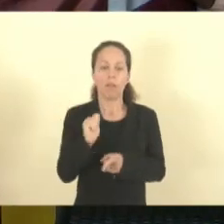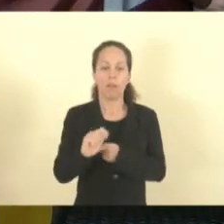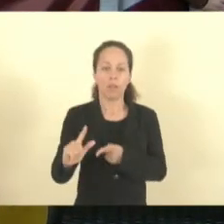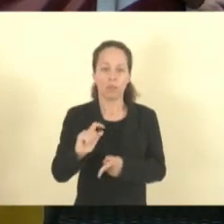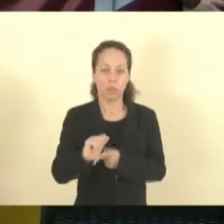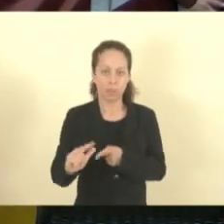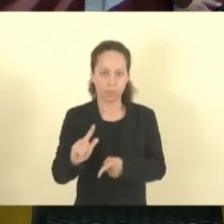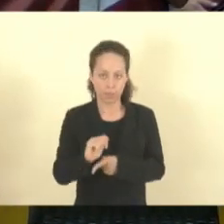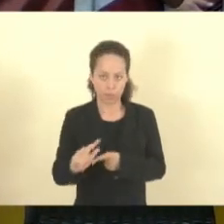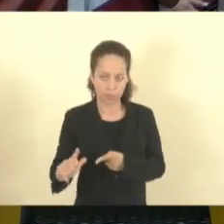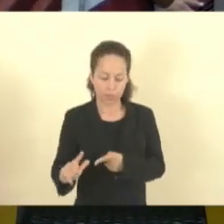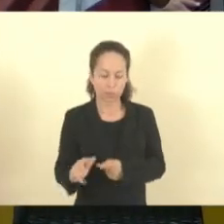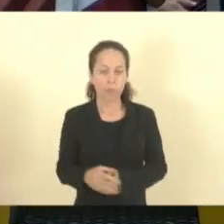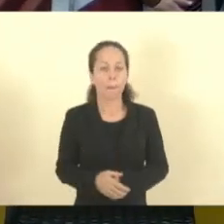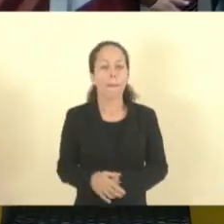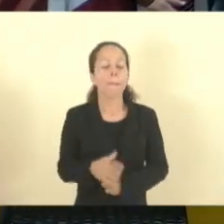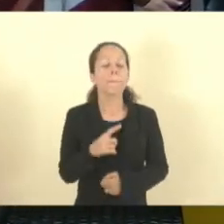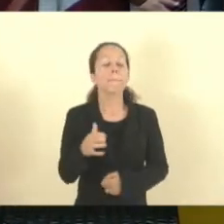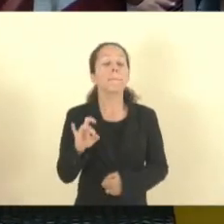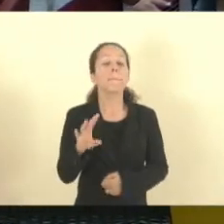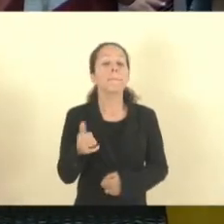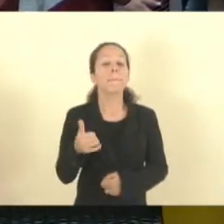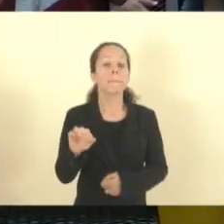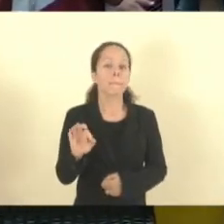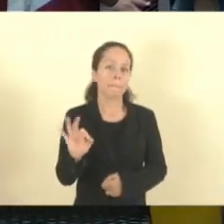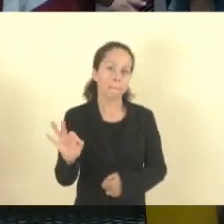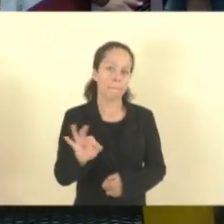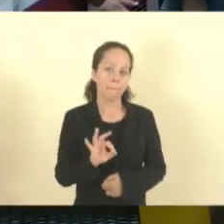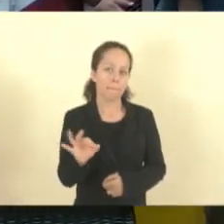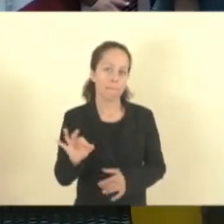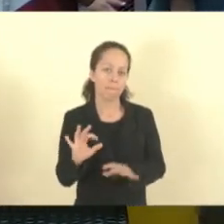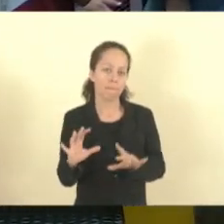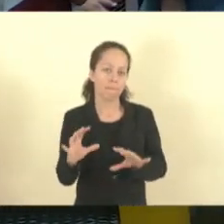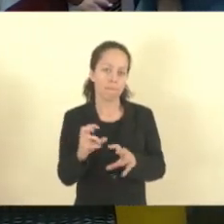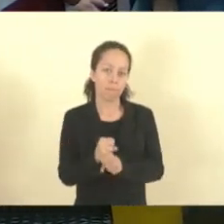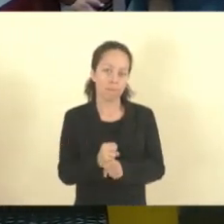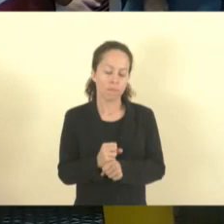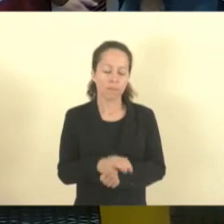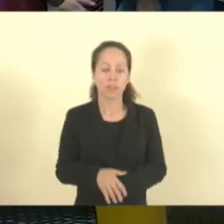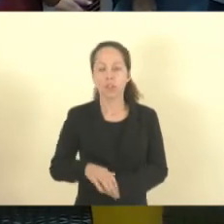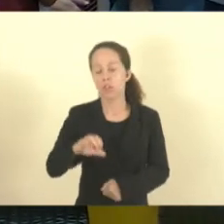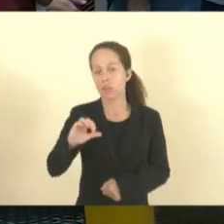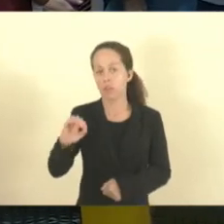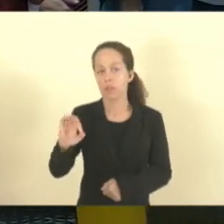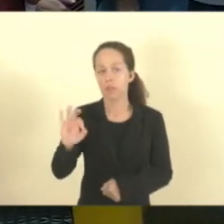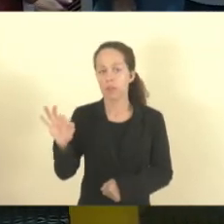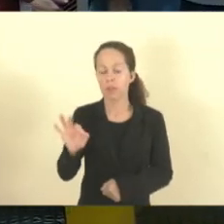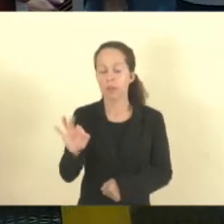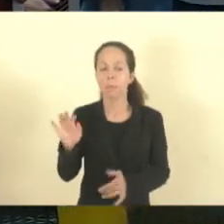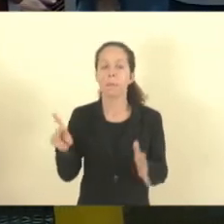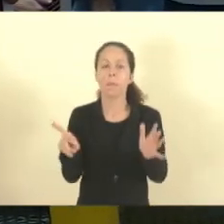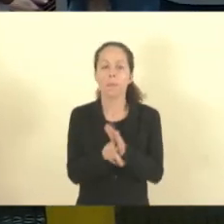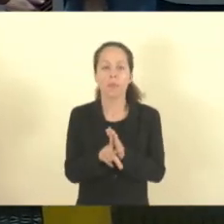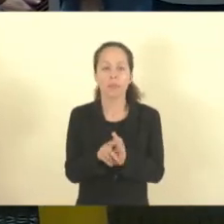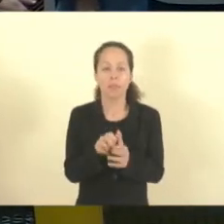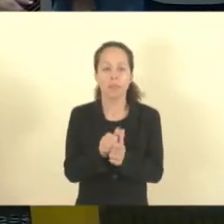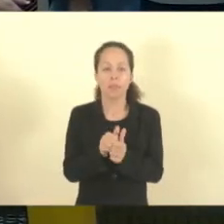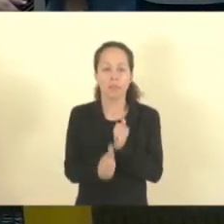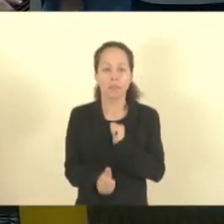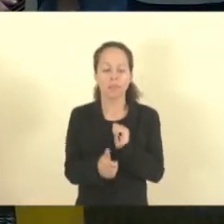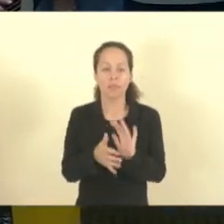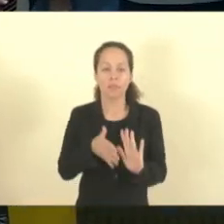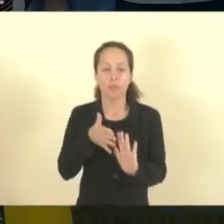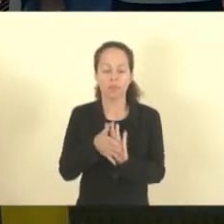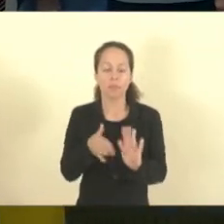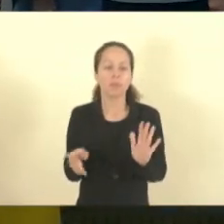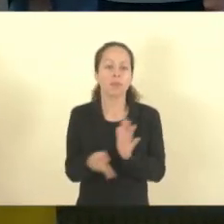isso, que ele não é dono do estádio, ele só tem 10% de tudo isso, 90% é da Desportiva Ferroviária, é da